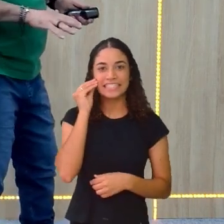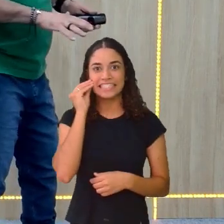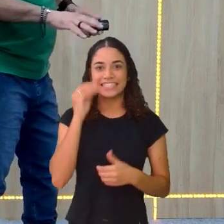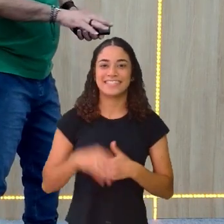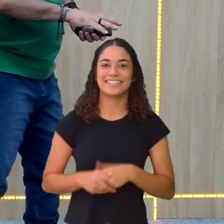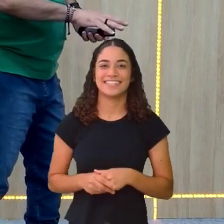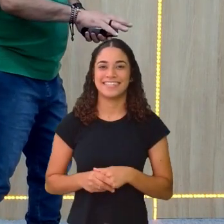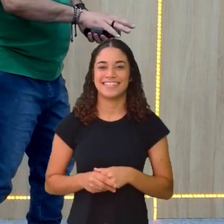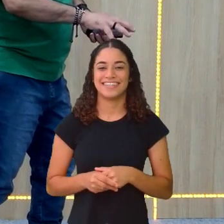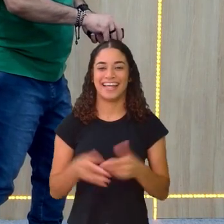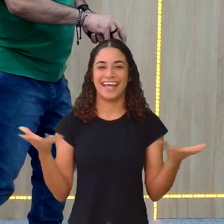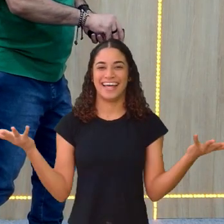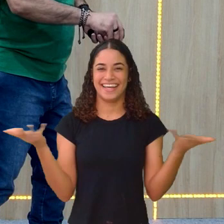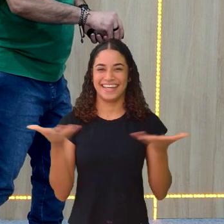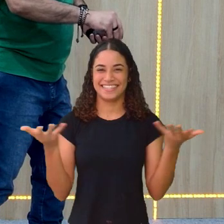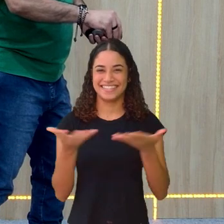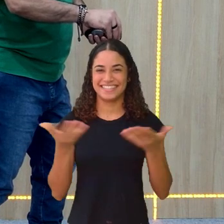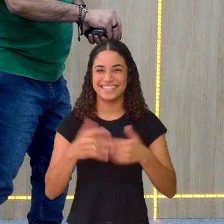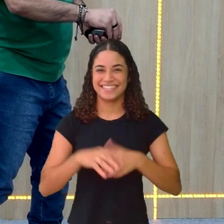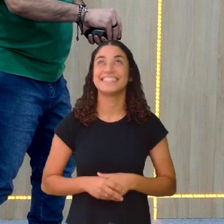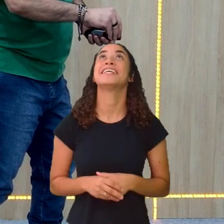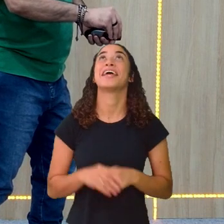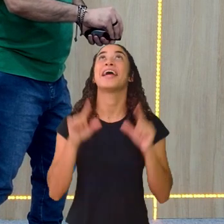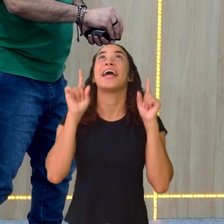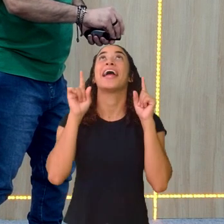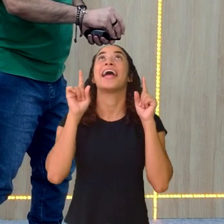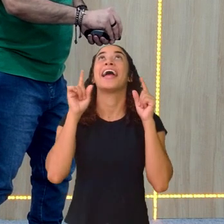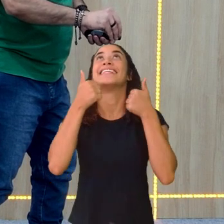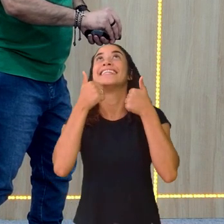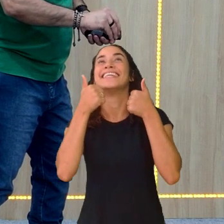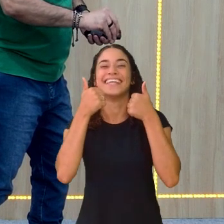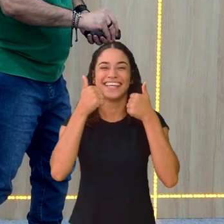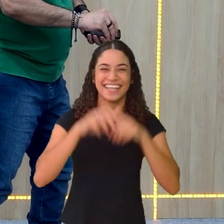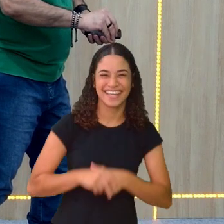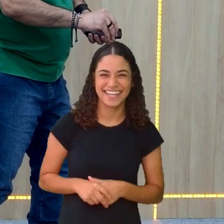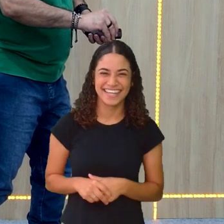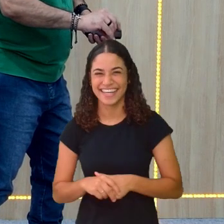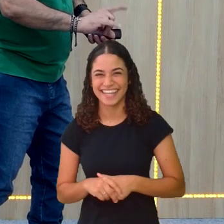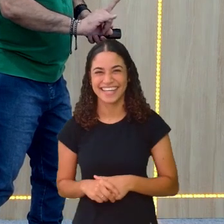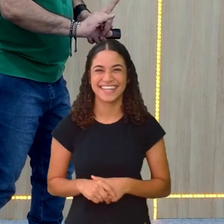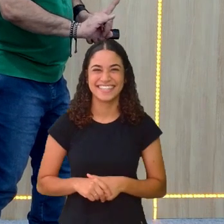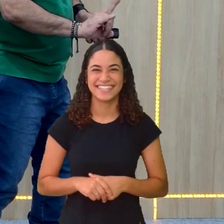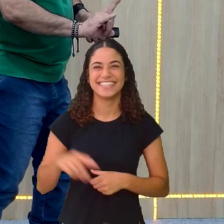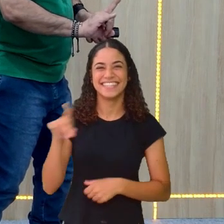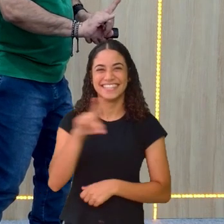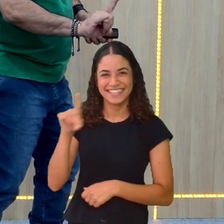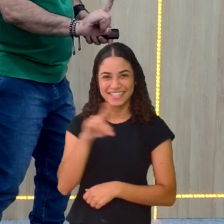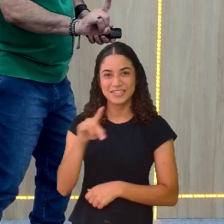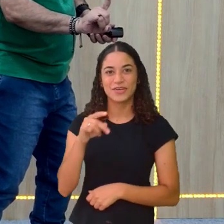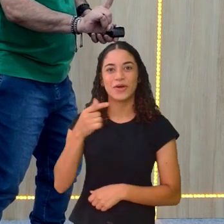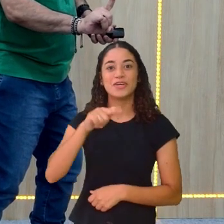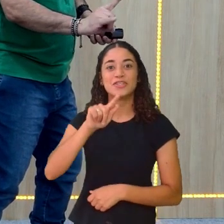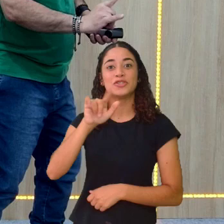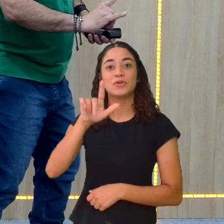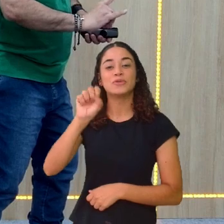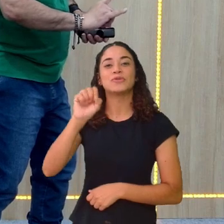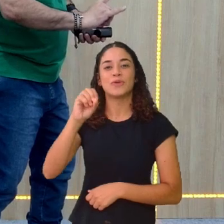cá, aqui, olha ela aqui, ó. O professor Gilson estava fazendo isso,